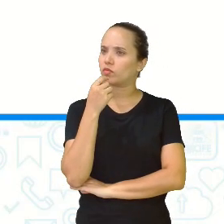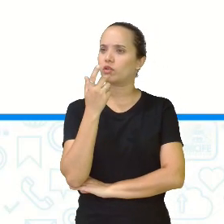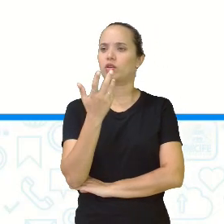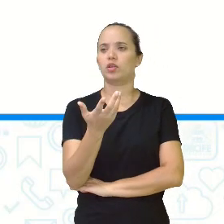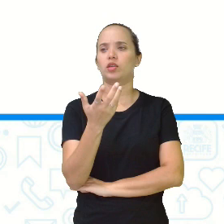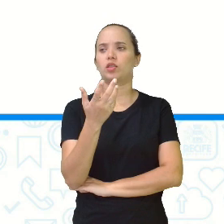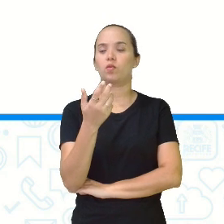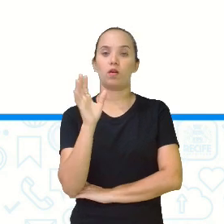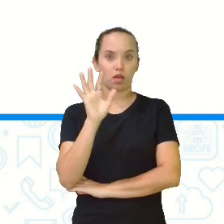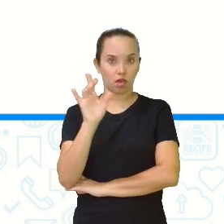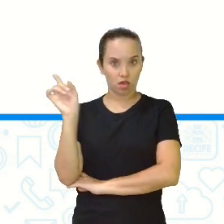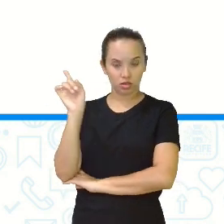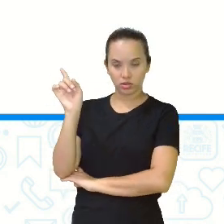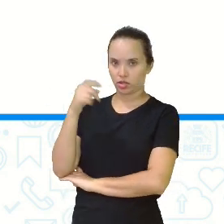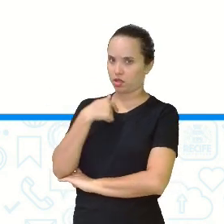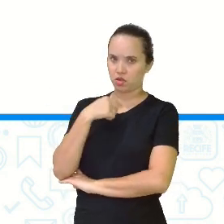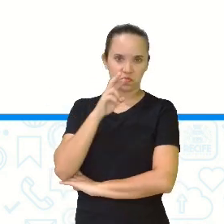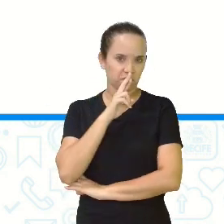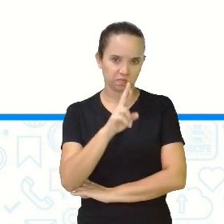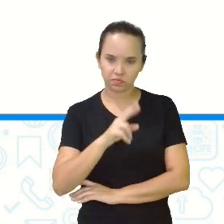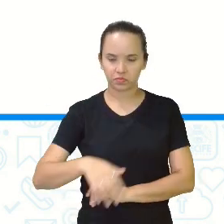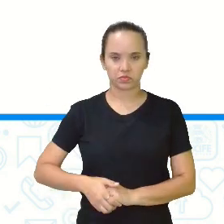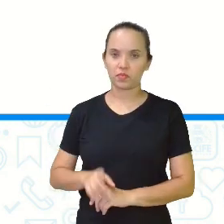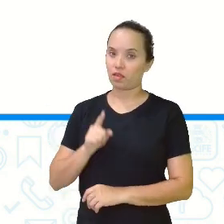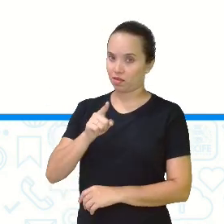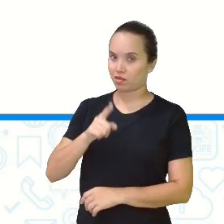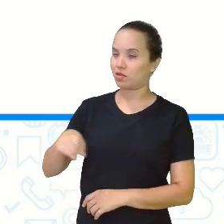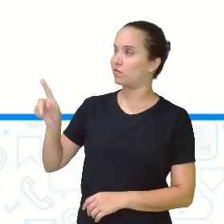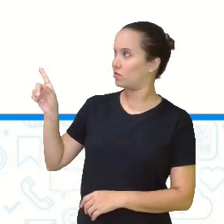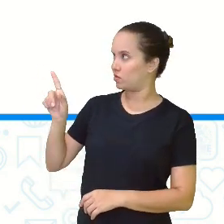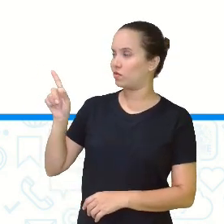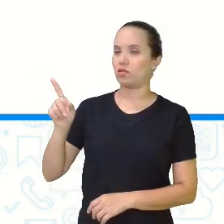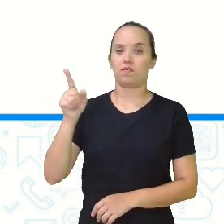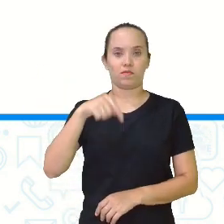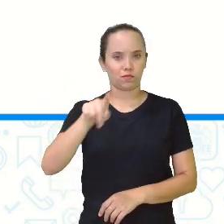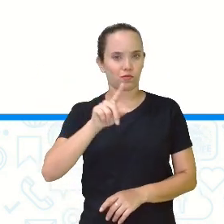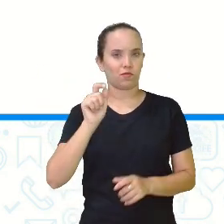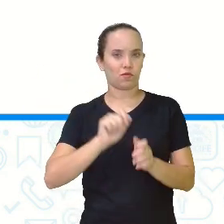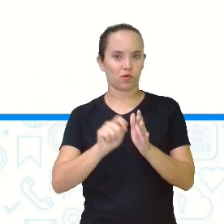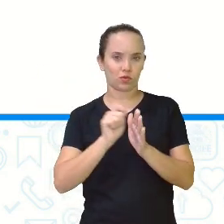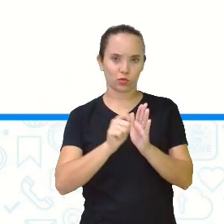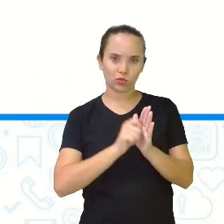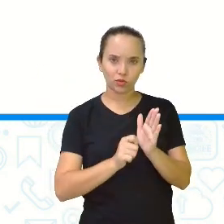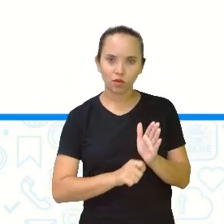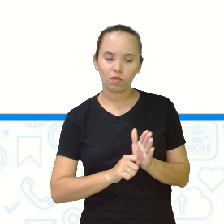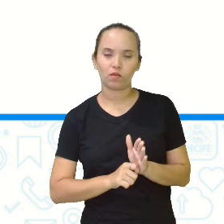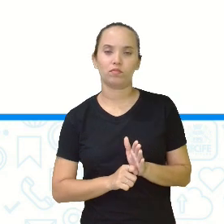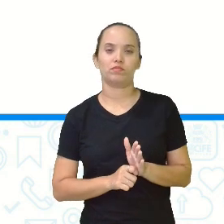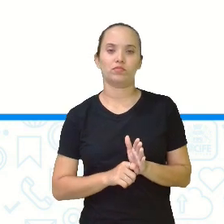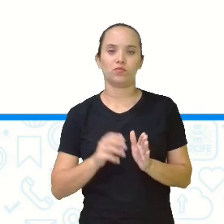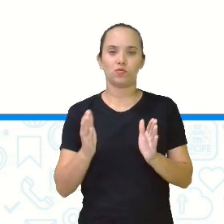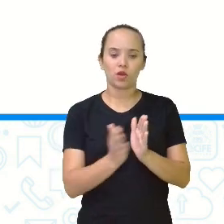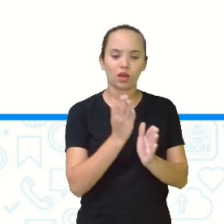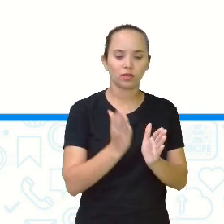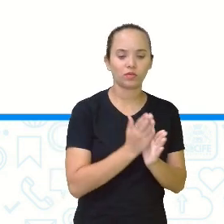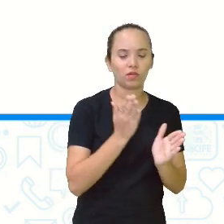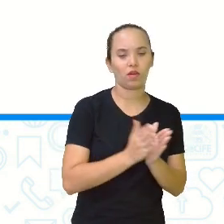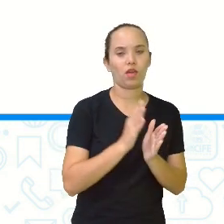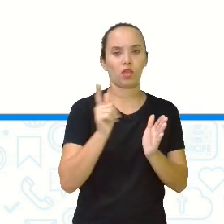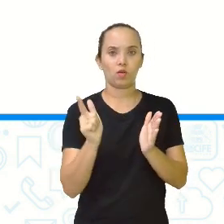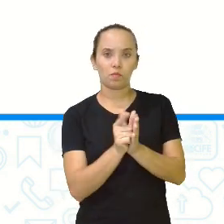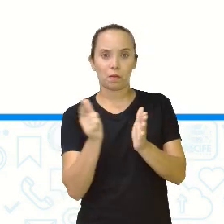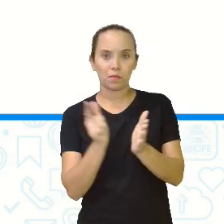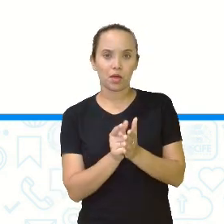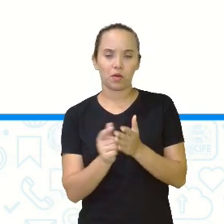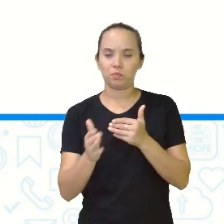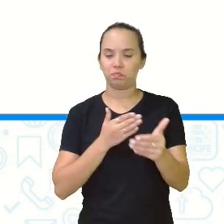Essa eu não vou responder. Essa vai ficar para vocês. Então vocês vão anotar aí no caderno de vocês, numa folha.